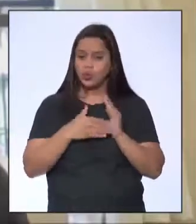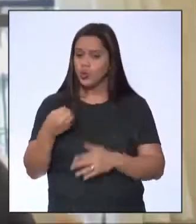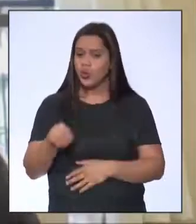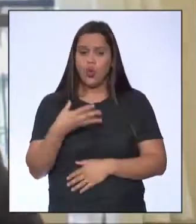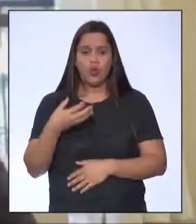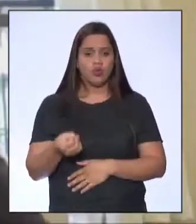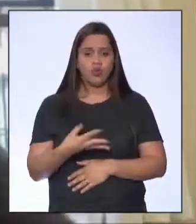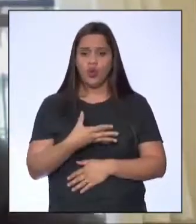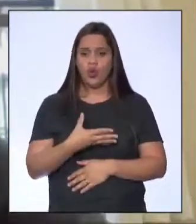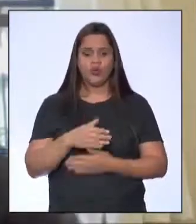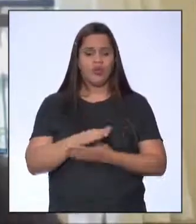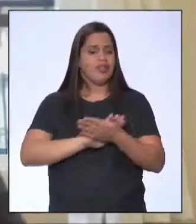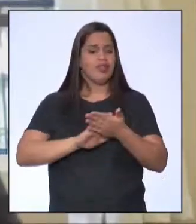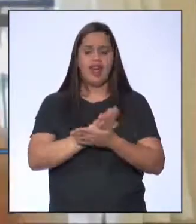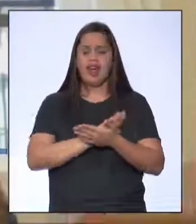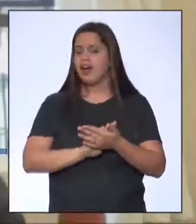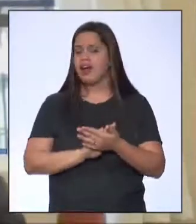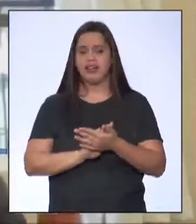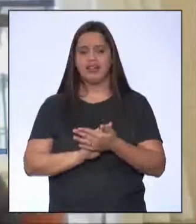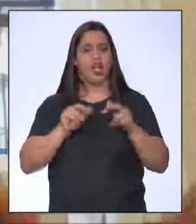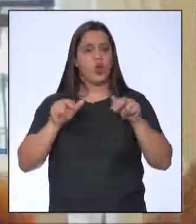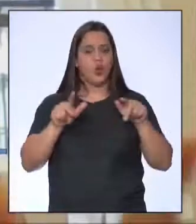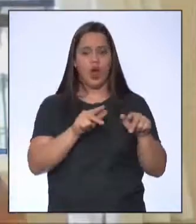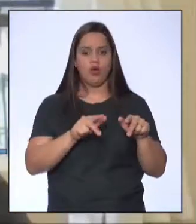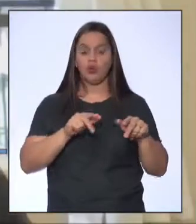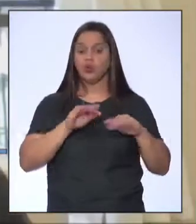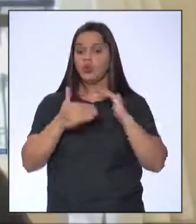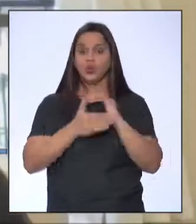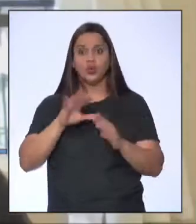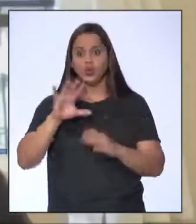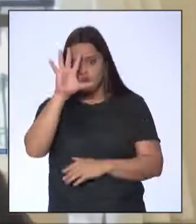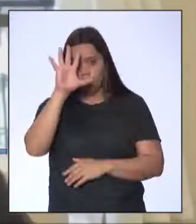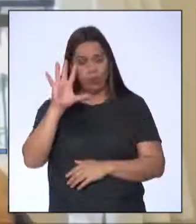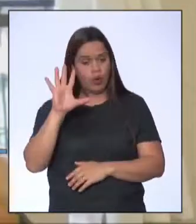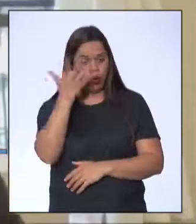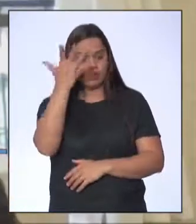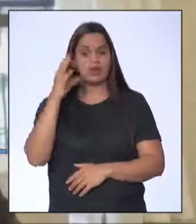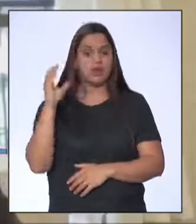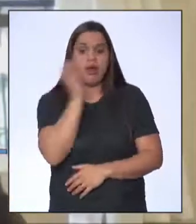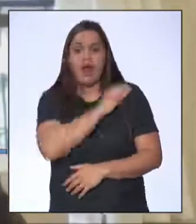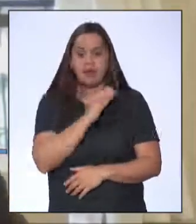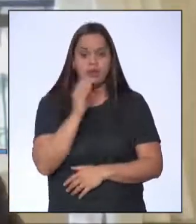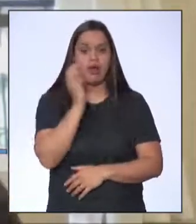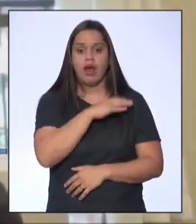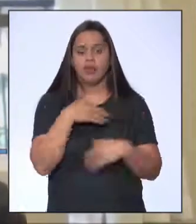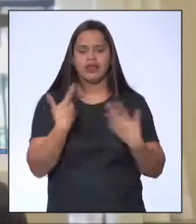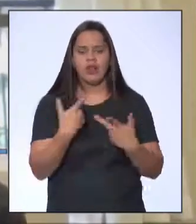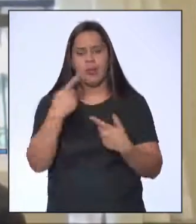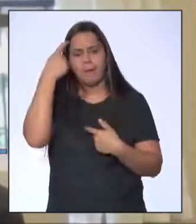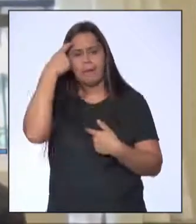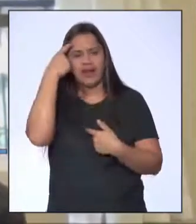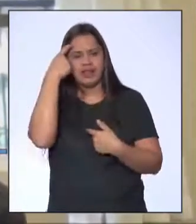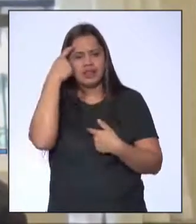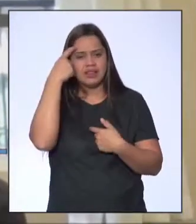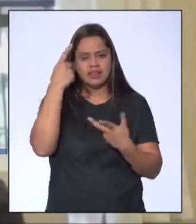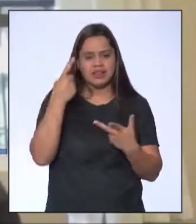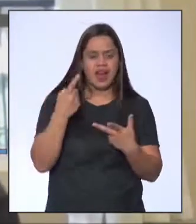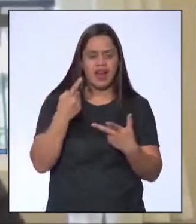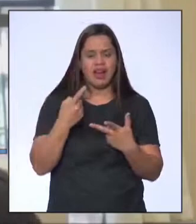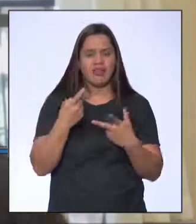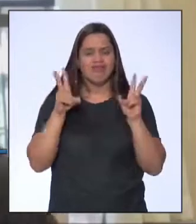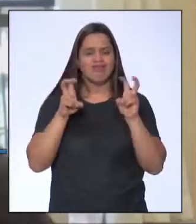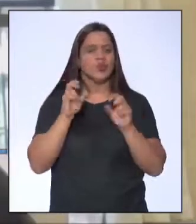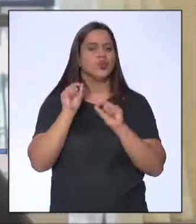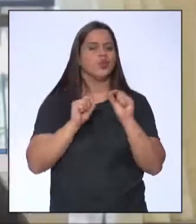Nada é igual, nada, foi tudo imediato as coisas, né? E eu acho pensar muito agora nesse